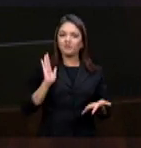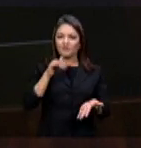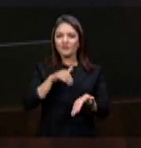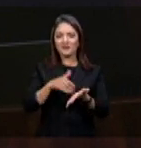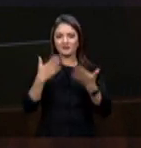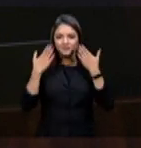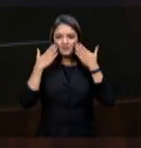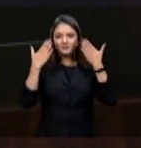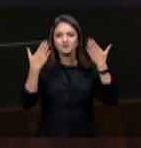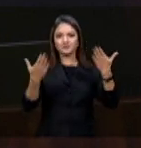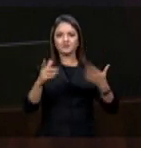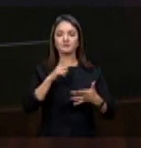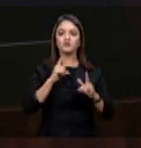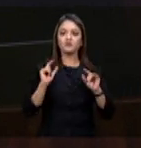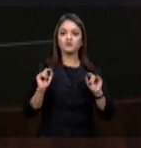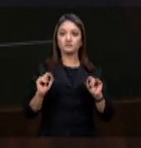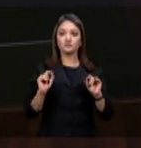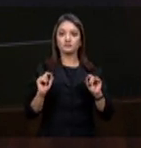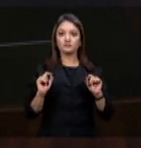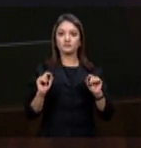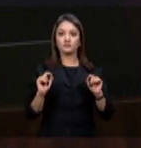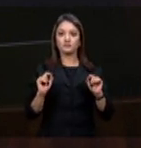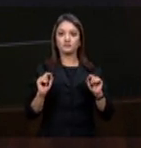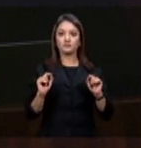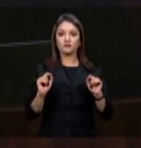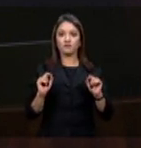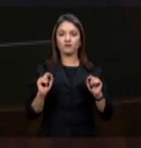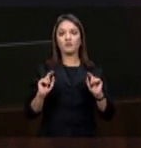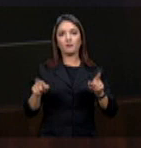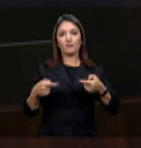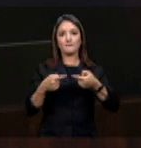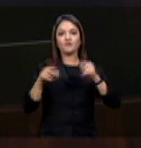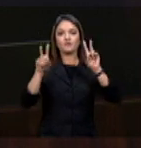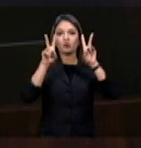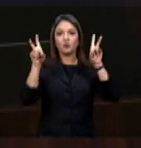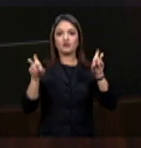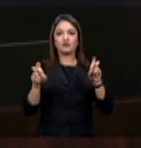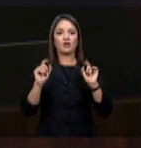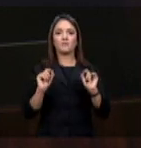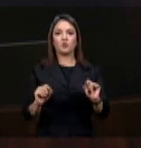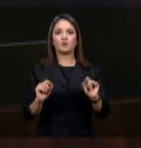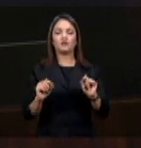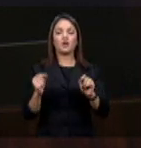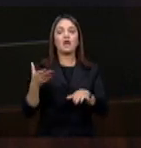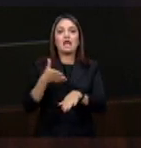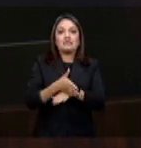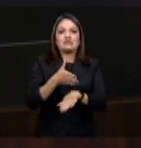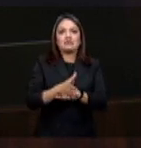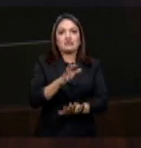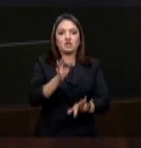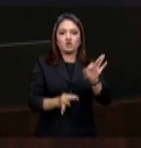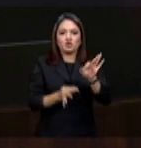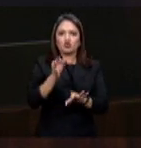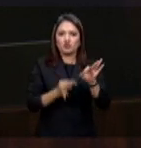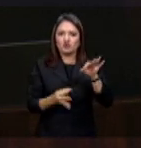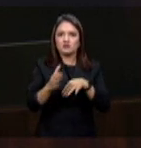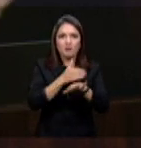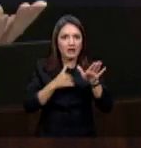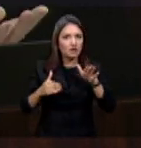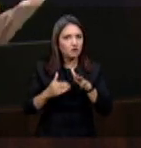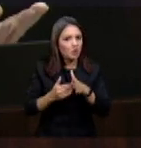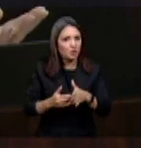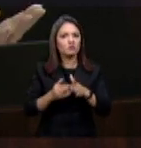a uma ligação com o tema da democratização de acesso à justiça que também